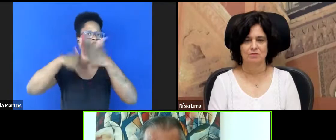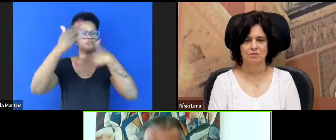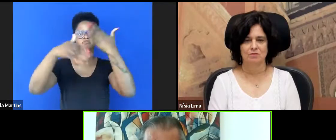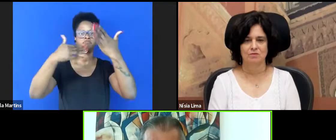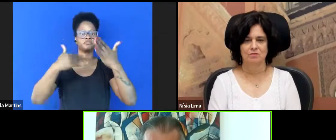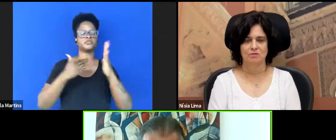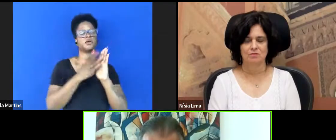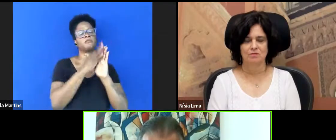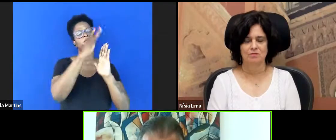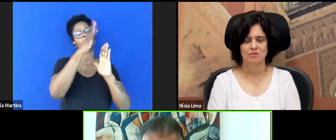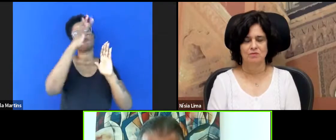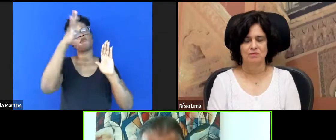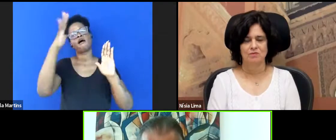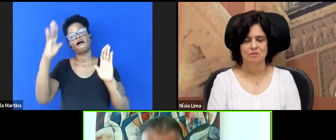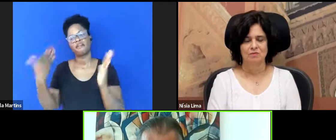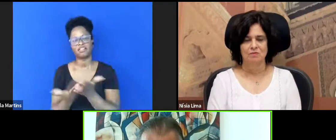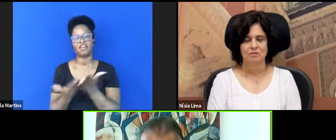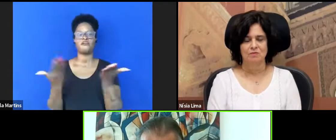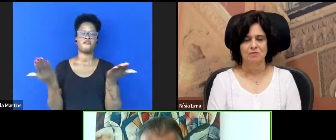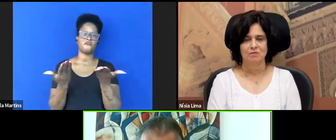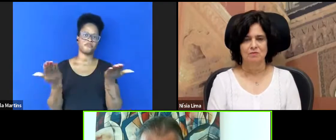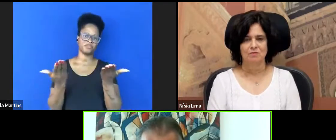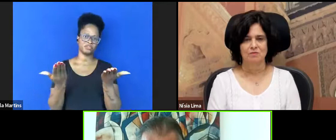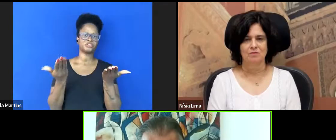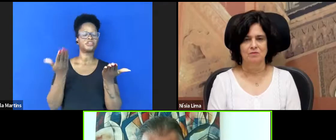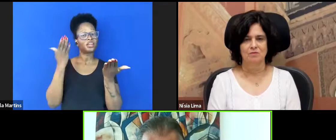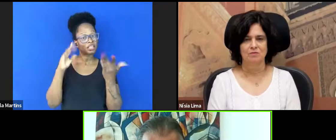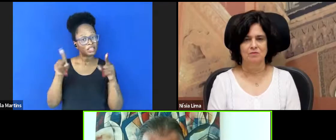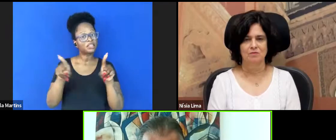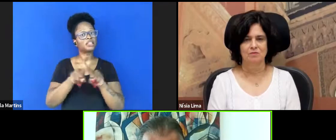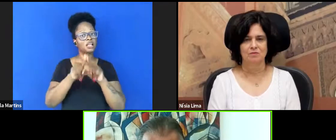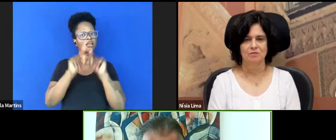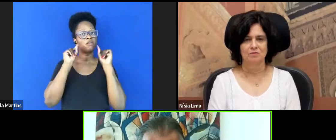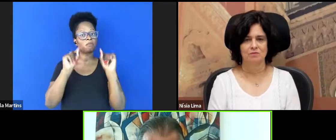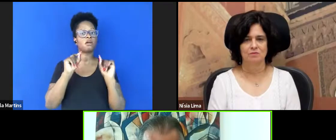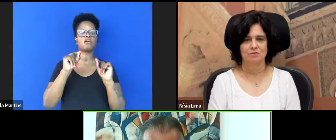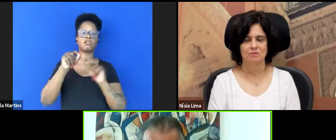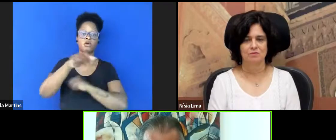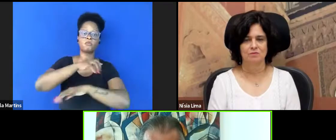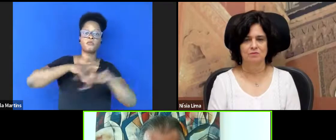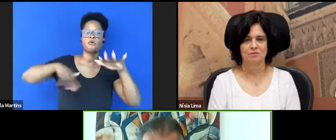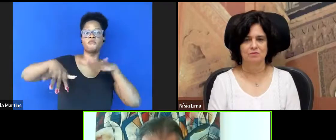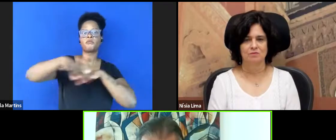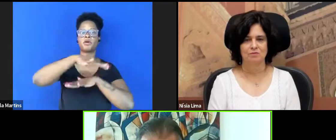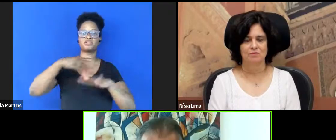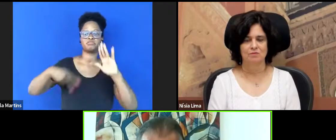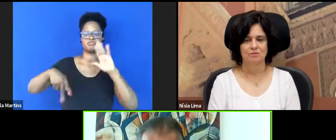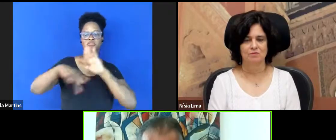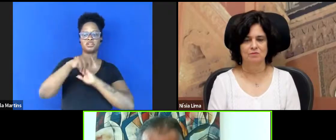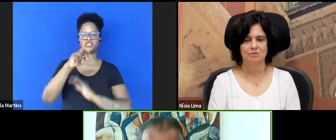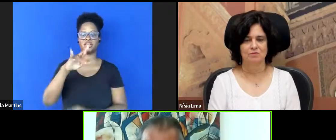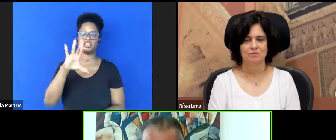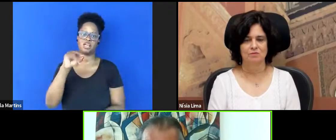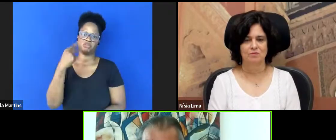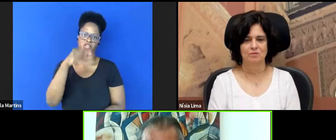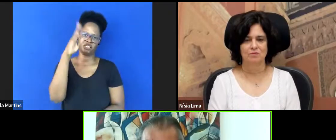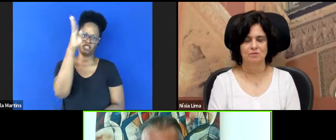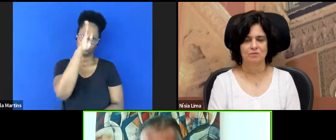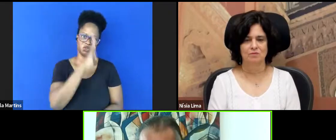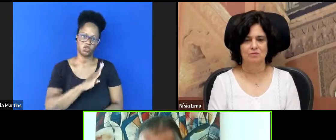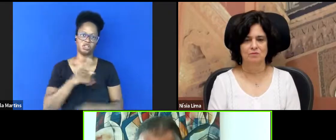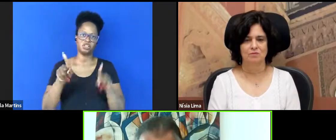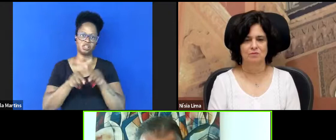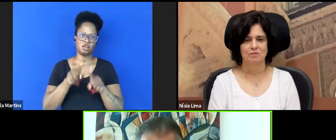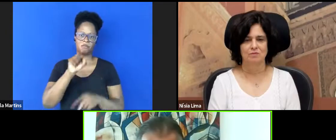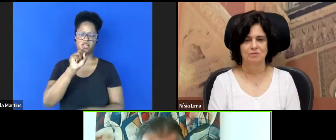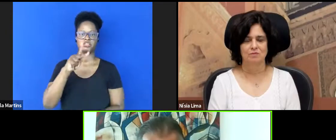dos anos até hoje, bem como os movimentos sanitários do país e local, através do SEBS